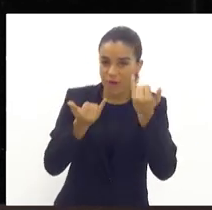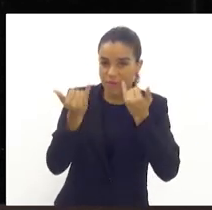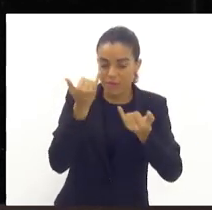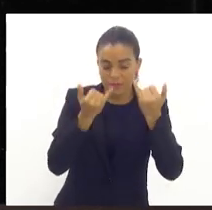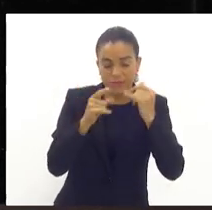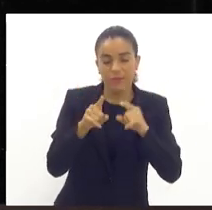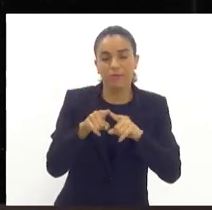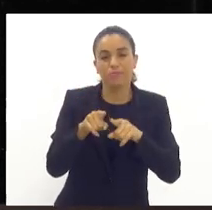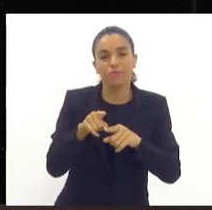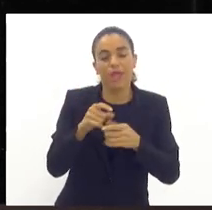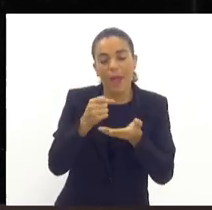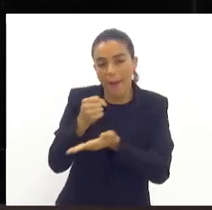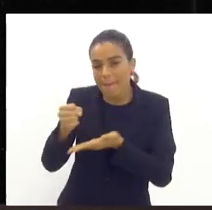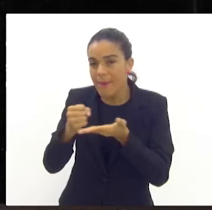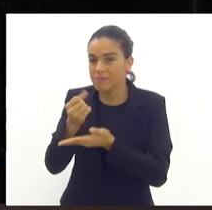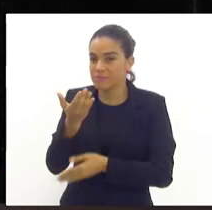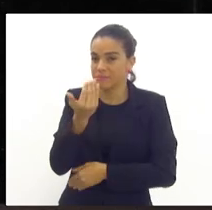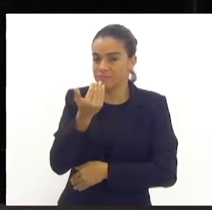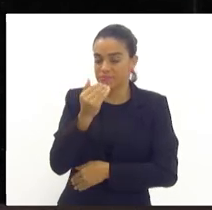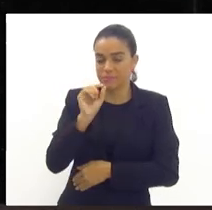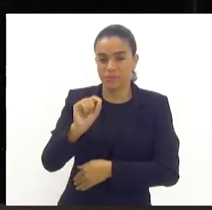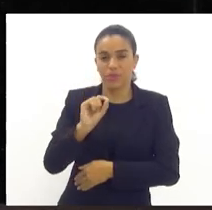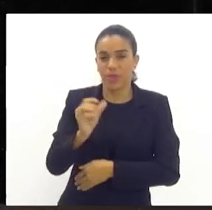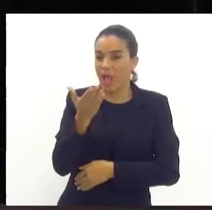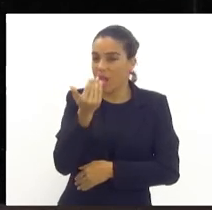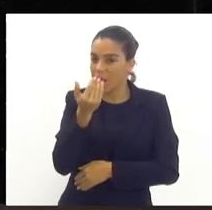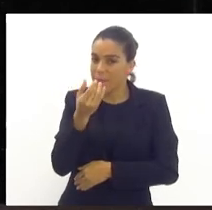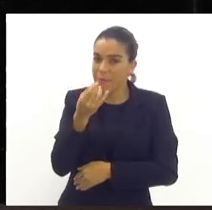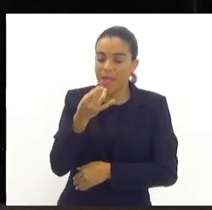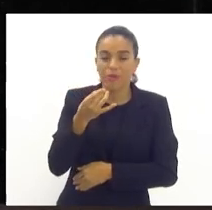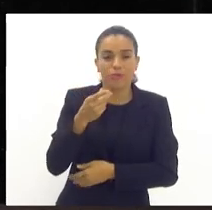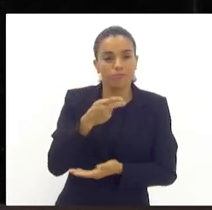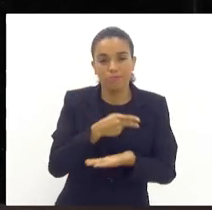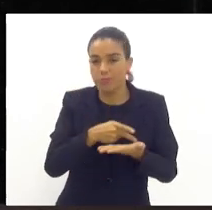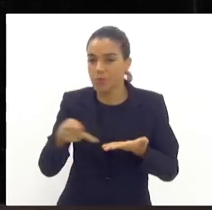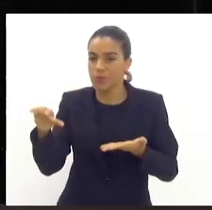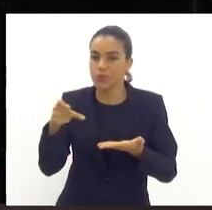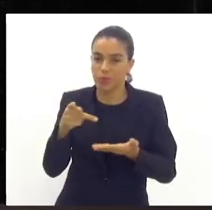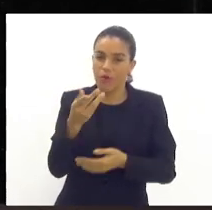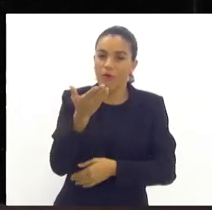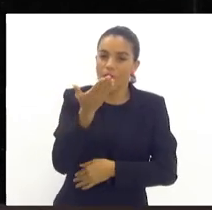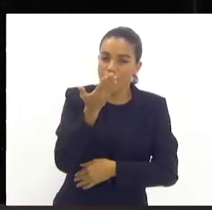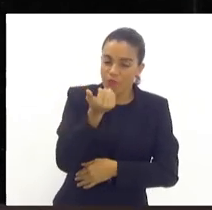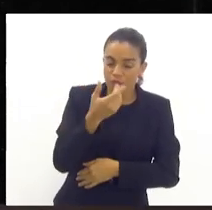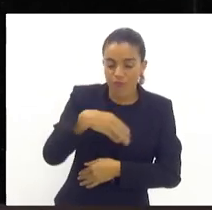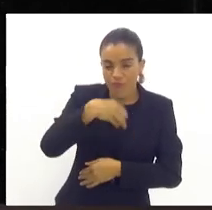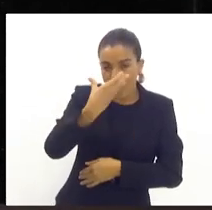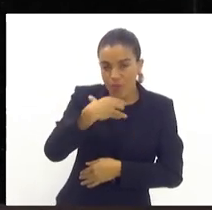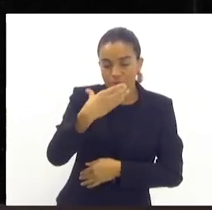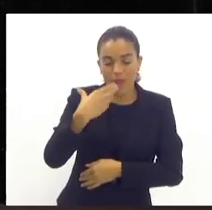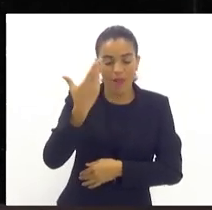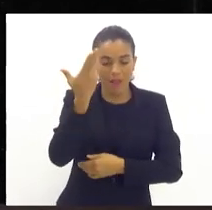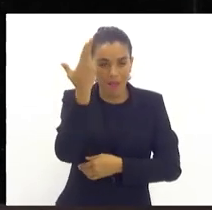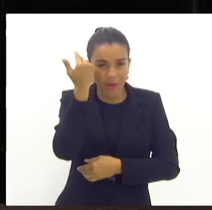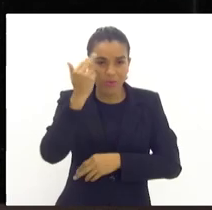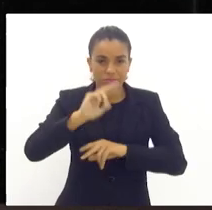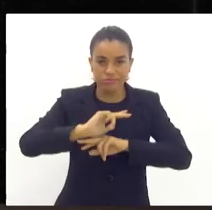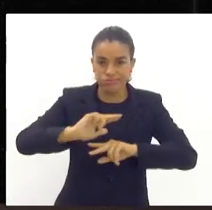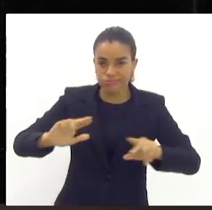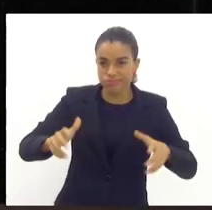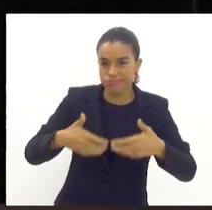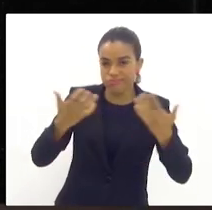base da alimentação seja composta por alimentos frescos e in natura, frutas, legumes, etc., ou minimamente